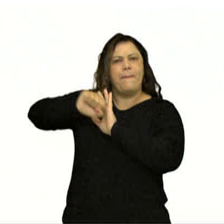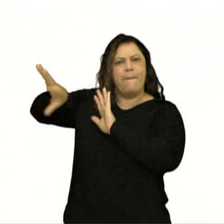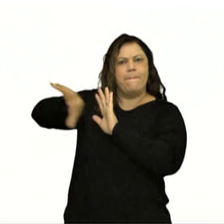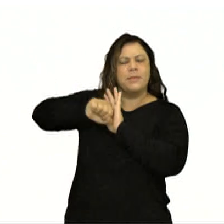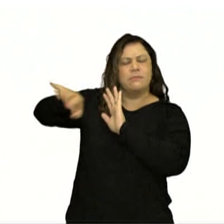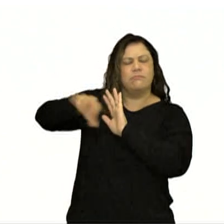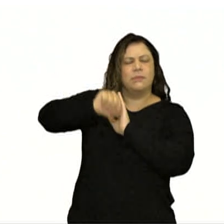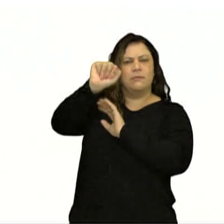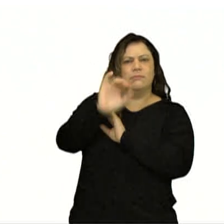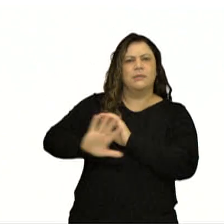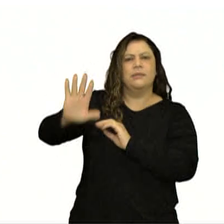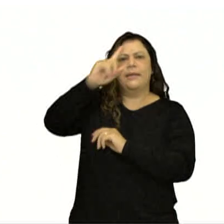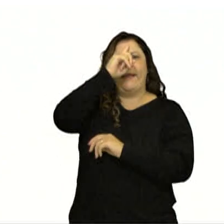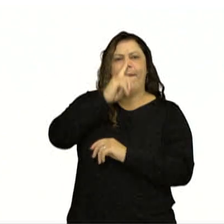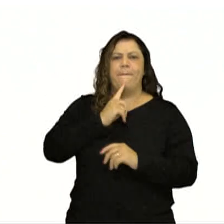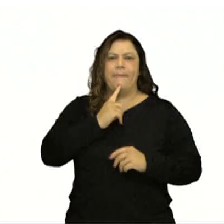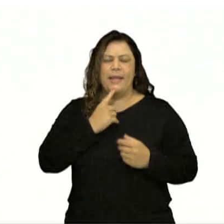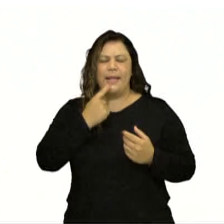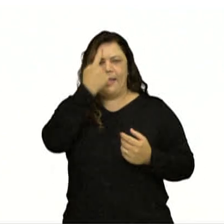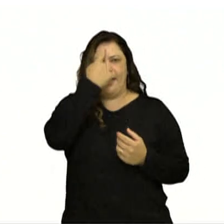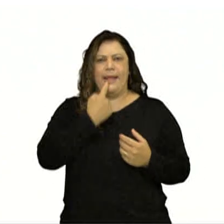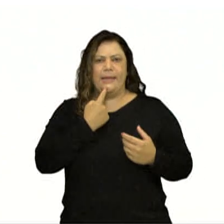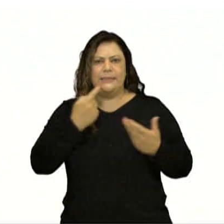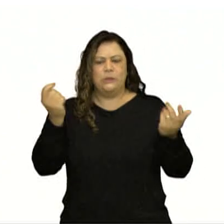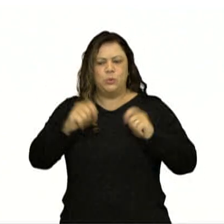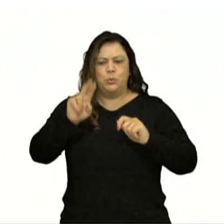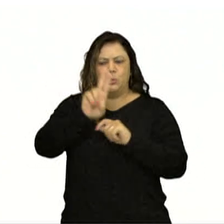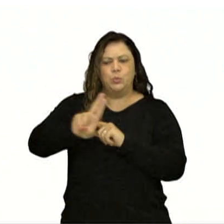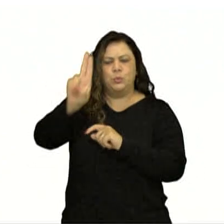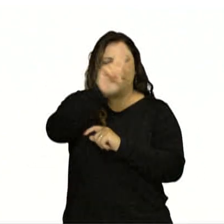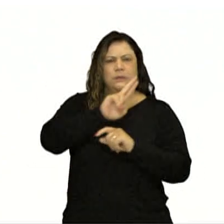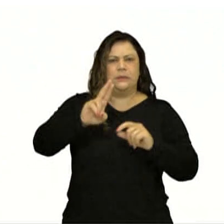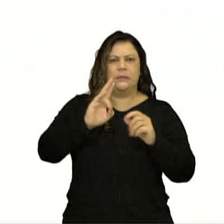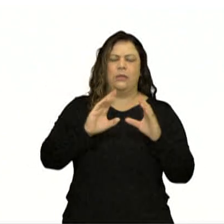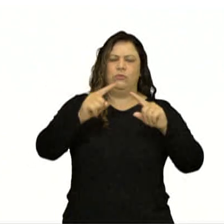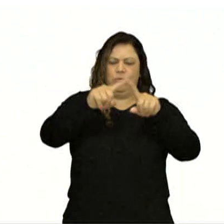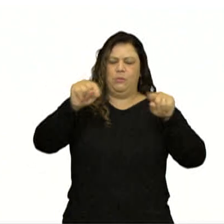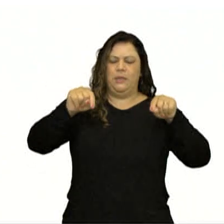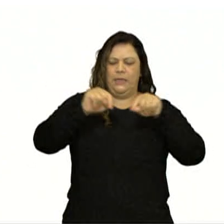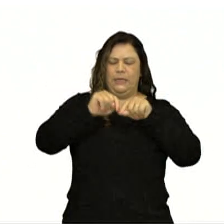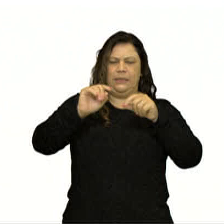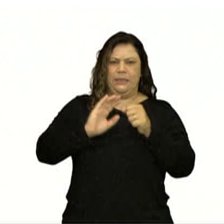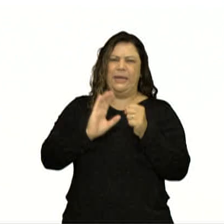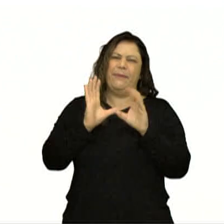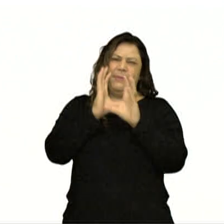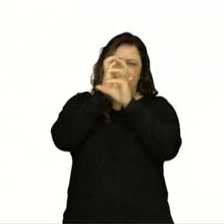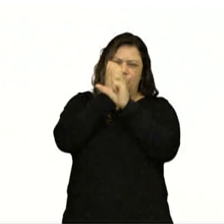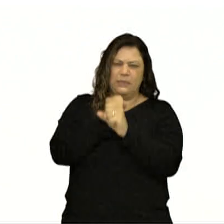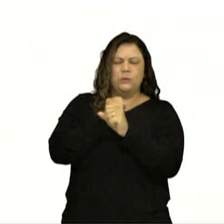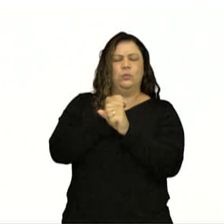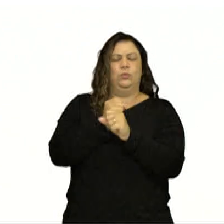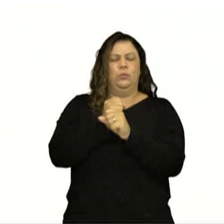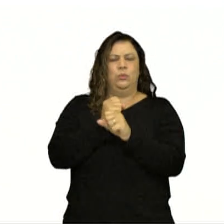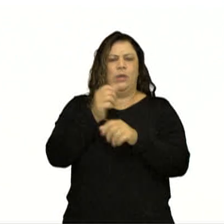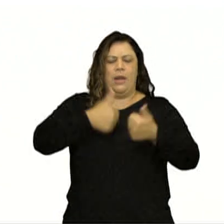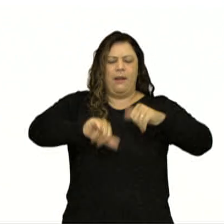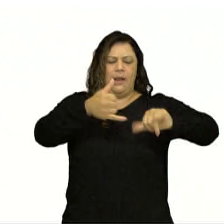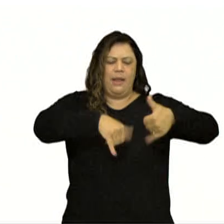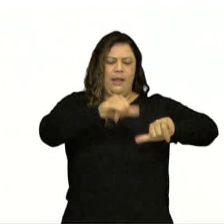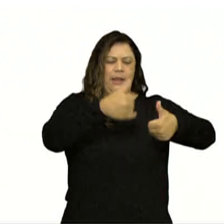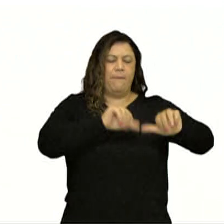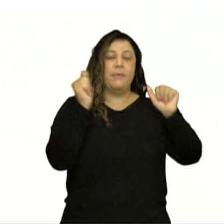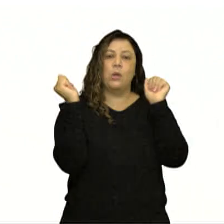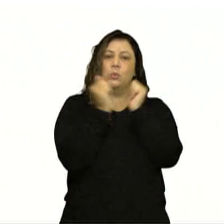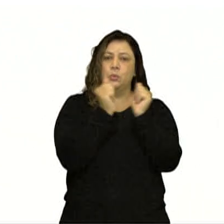uma câmara escura e substâncias químicas obtidas com um amigo farmacêutico, realizou uma